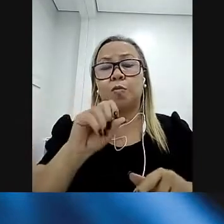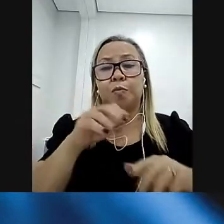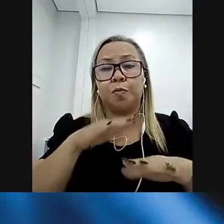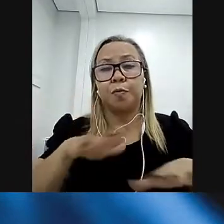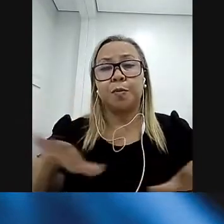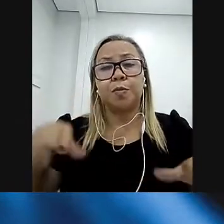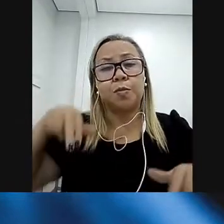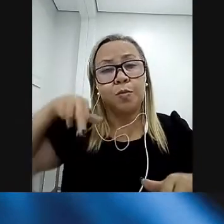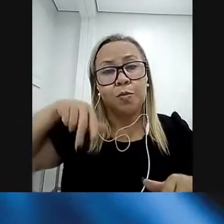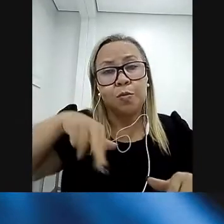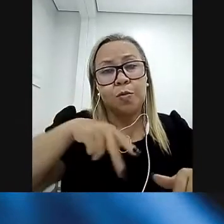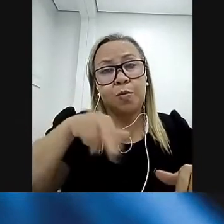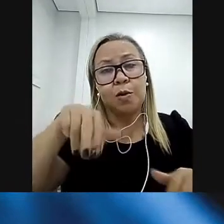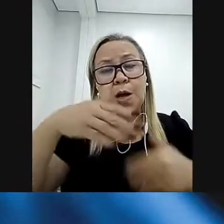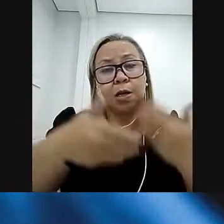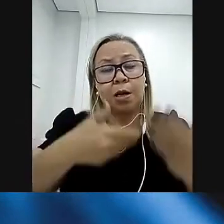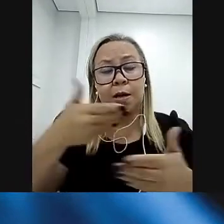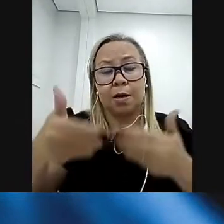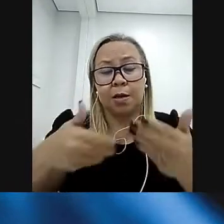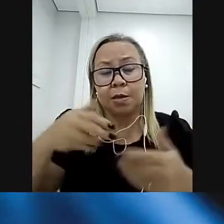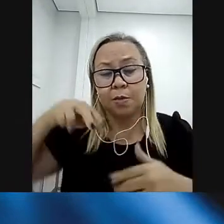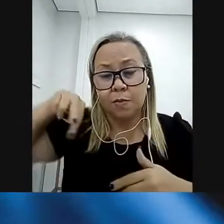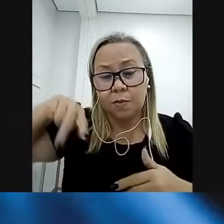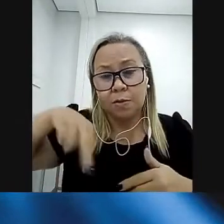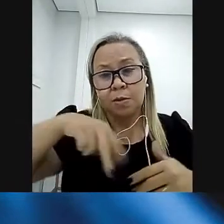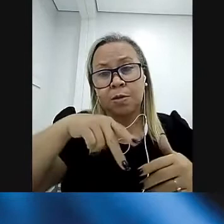E da integração desse caminhar com